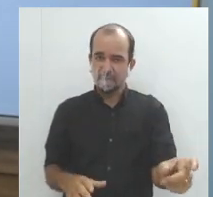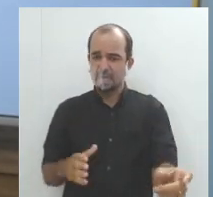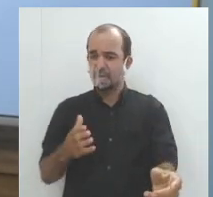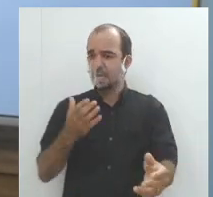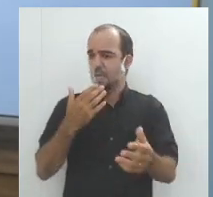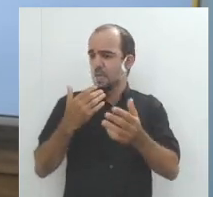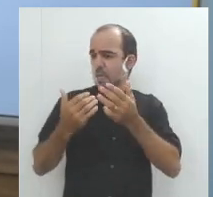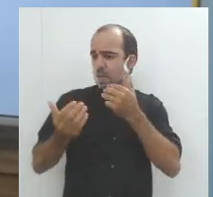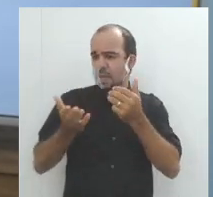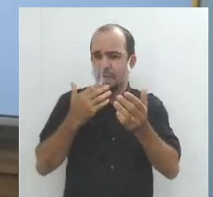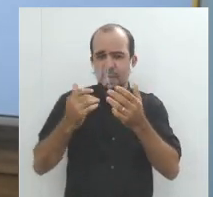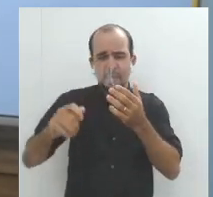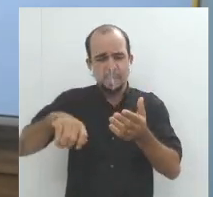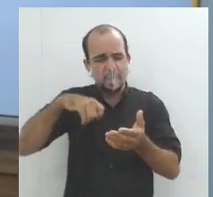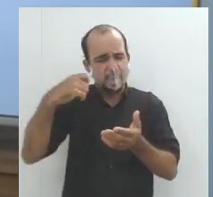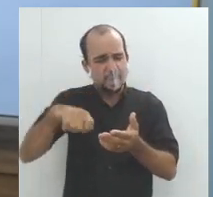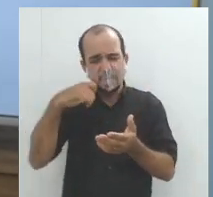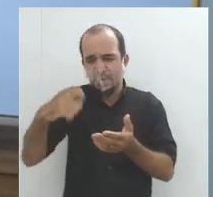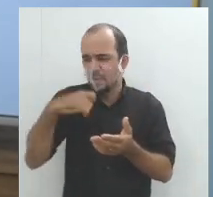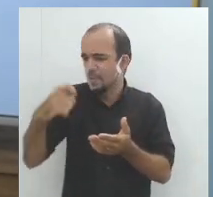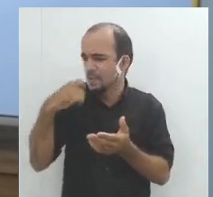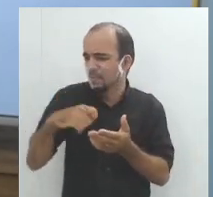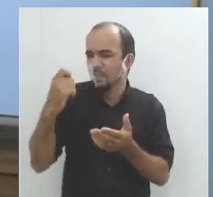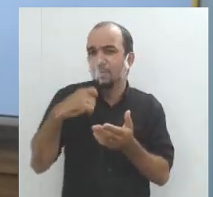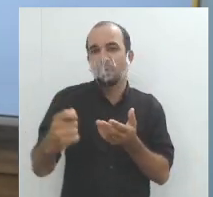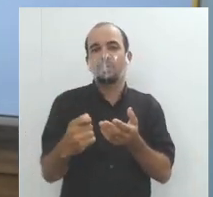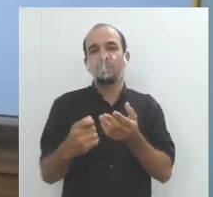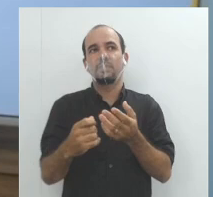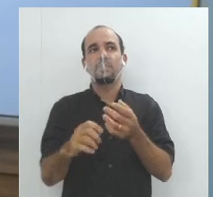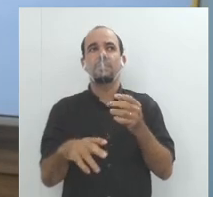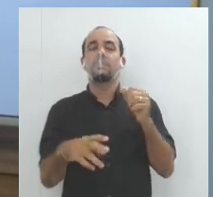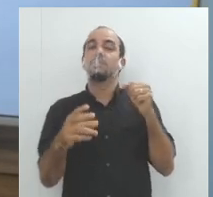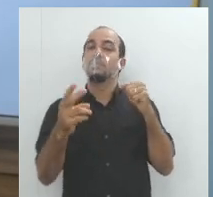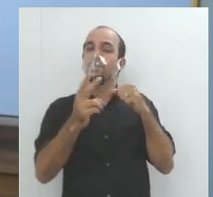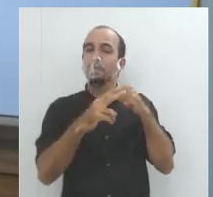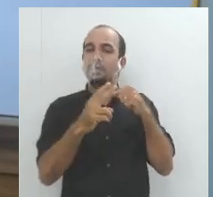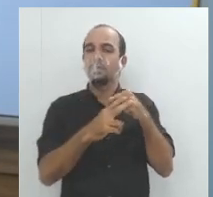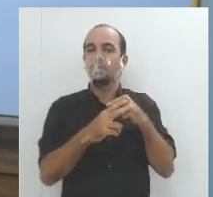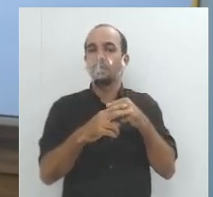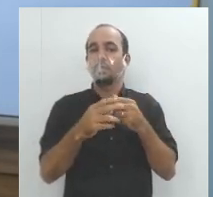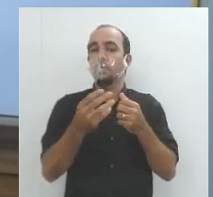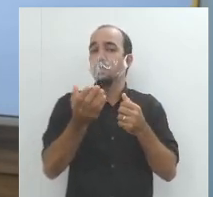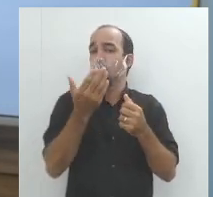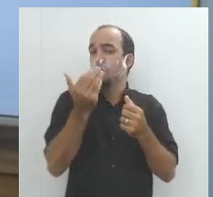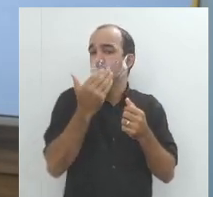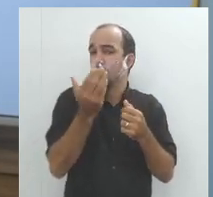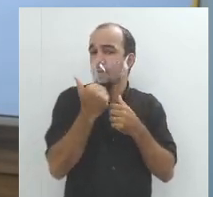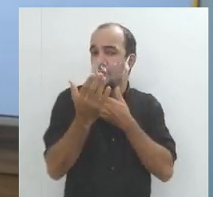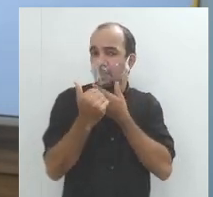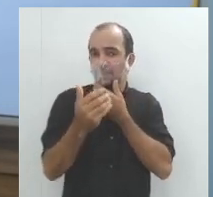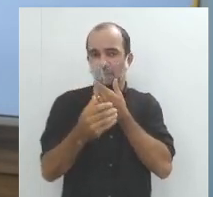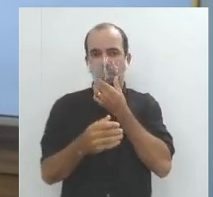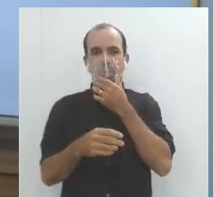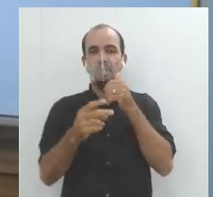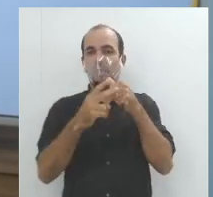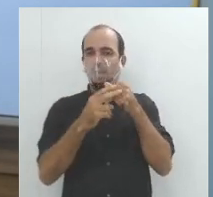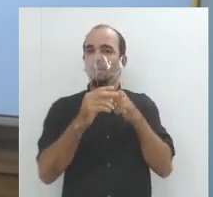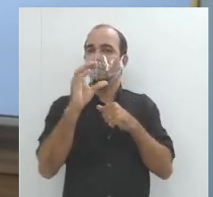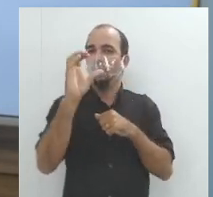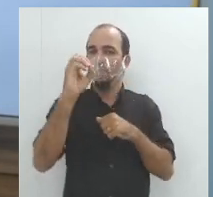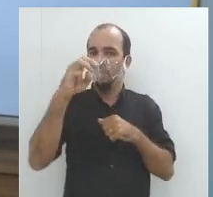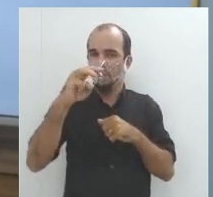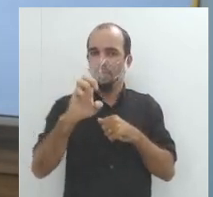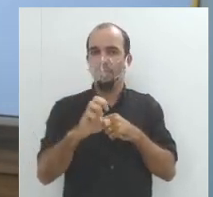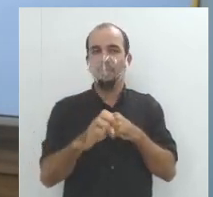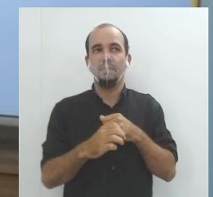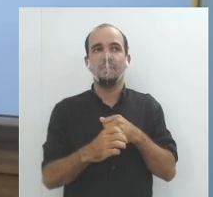Temos o verbo comer, tá? Eu como, tu comes, ele come.